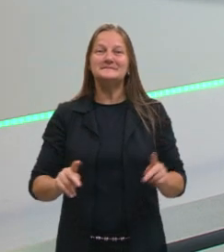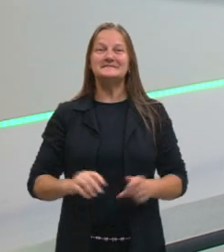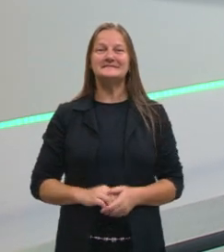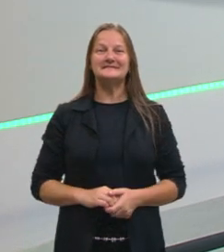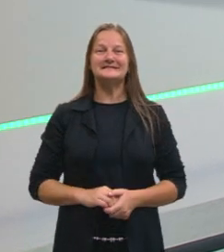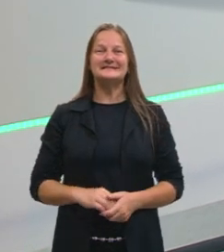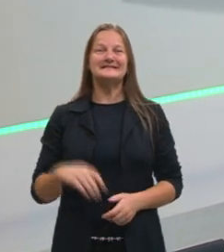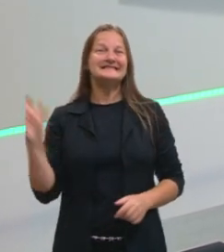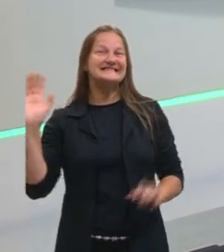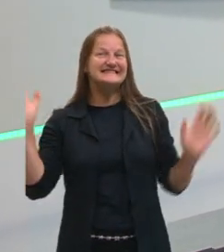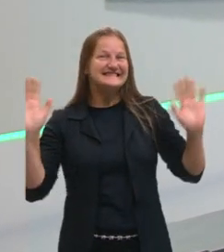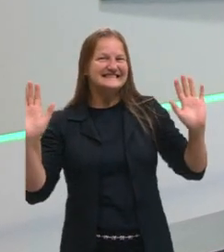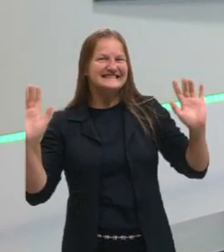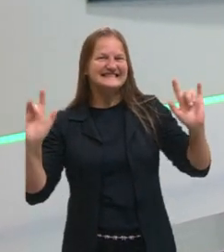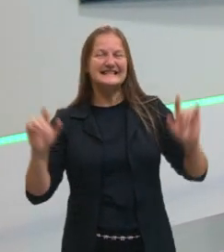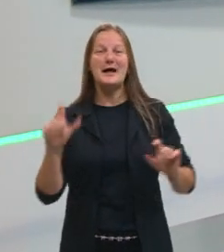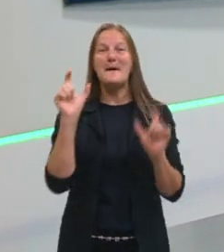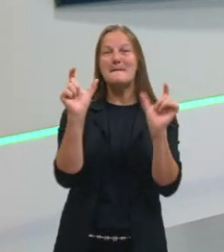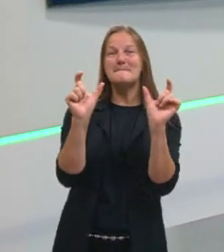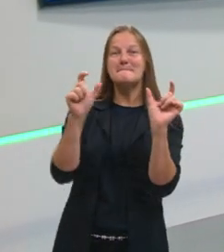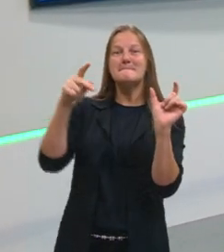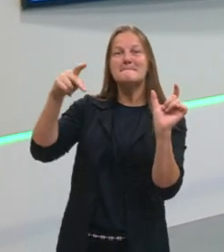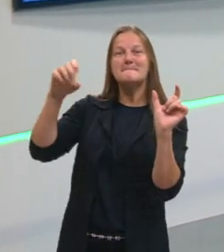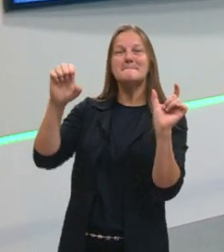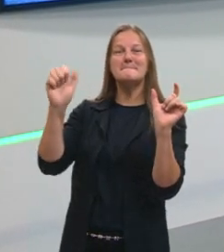Oi Ray people people